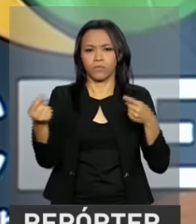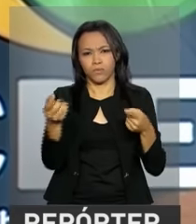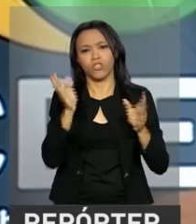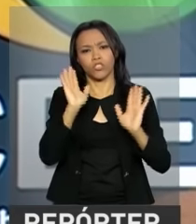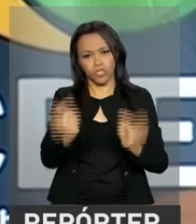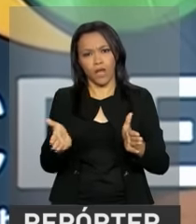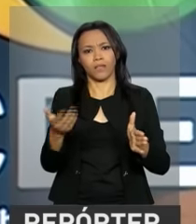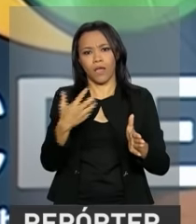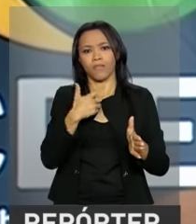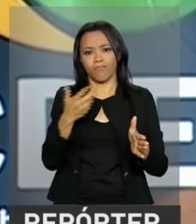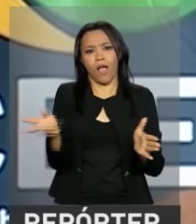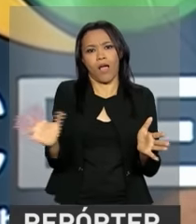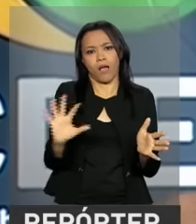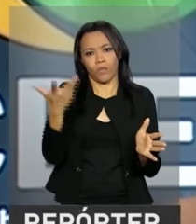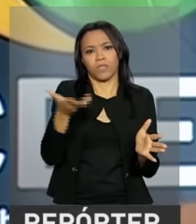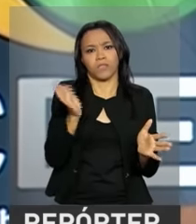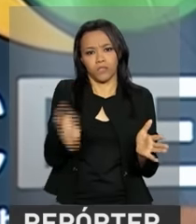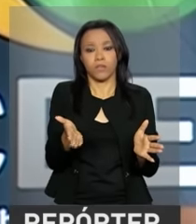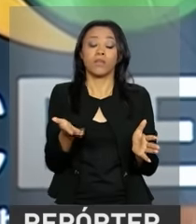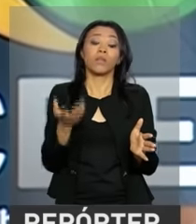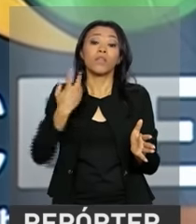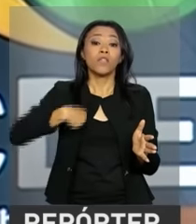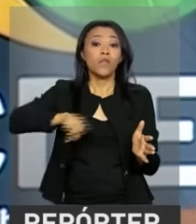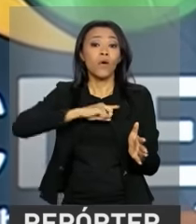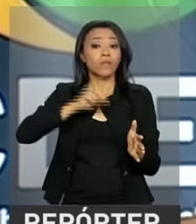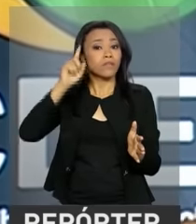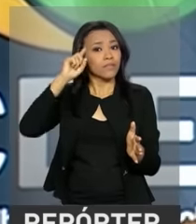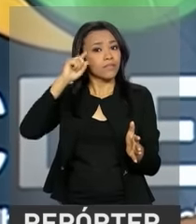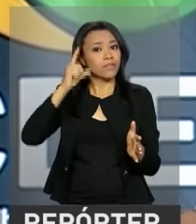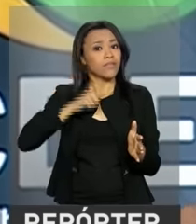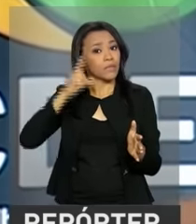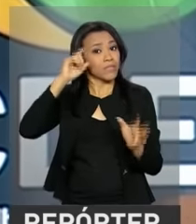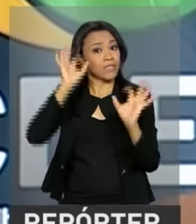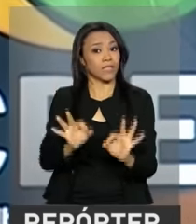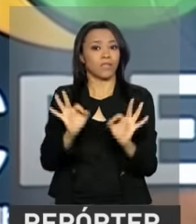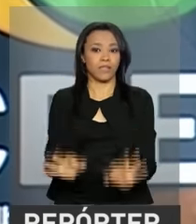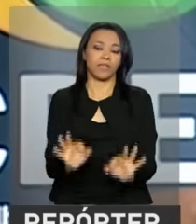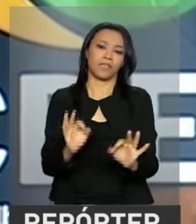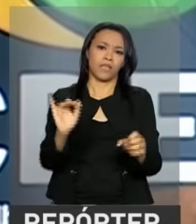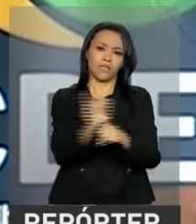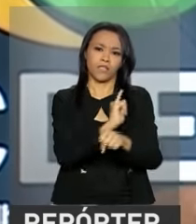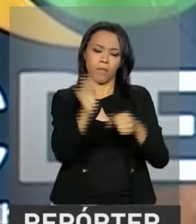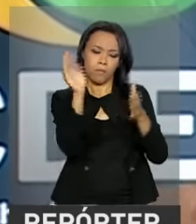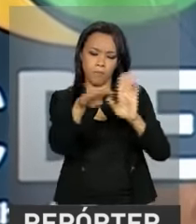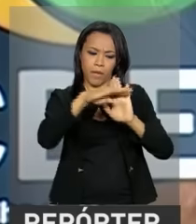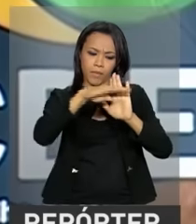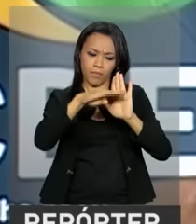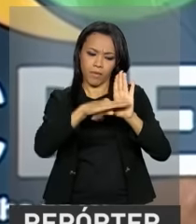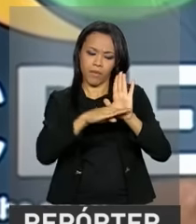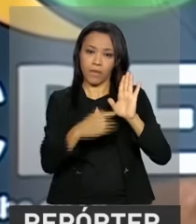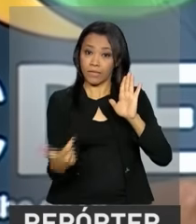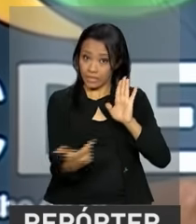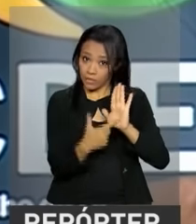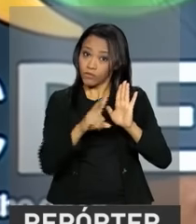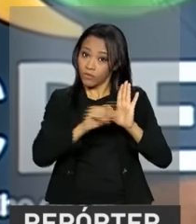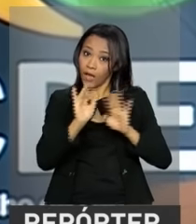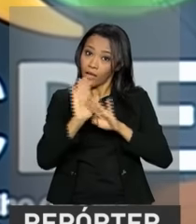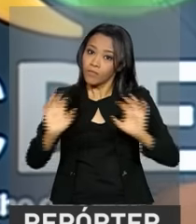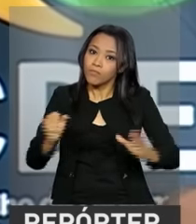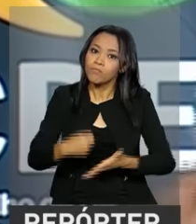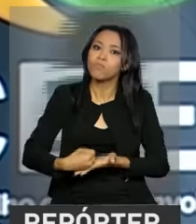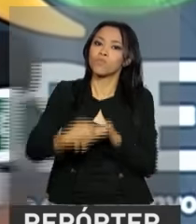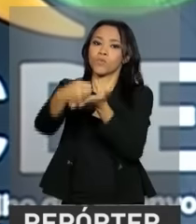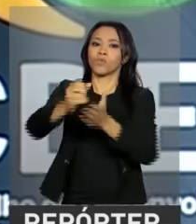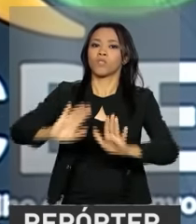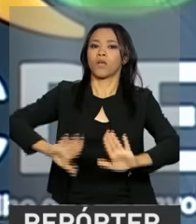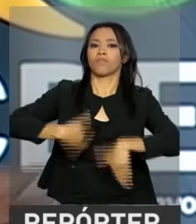estão acontecendo agora, nós temos certeza que as medidas e as recomendações estimularão essa retomada do